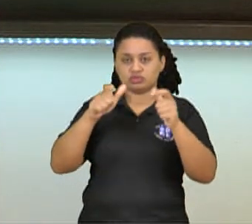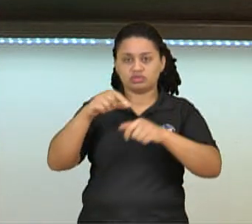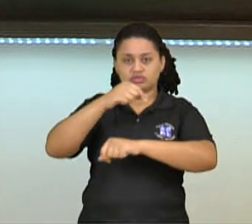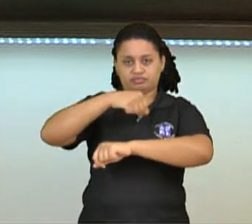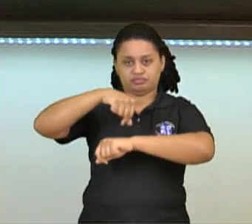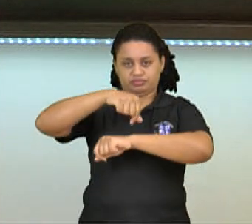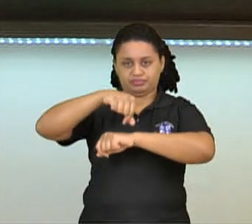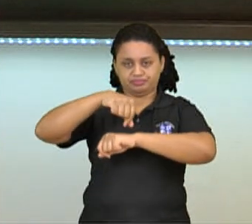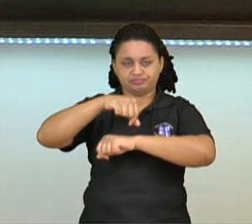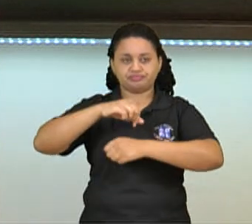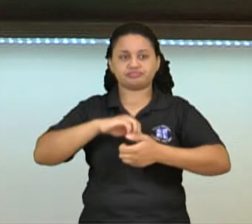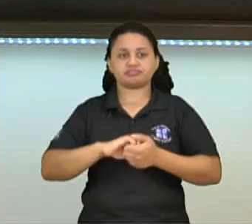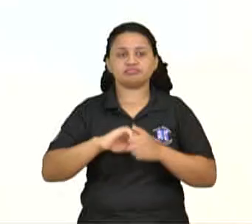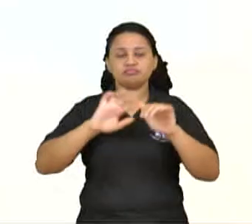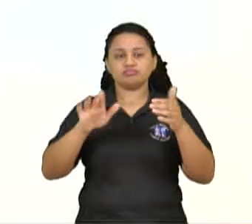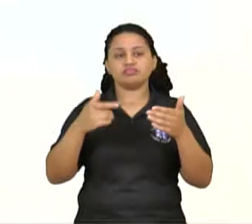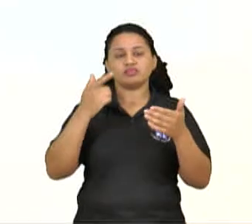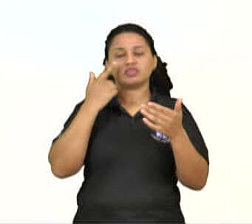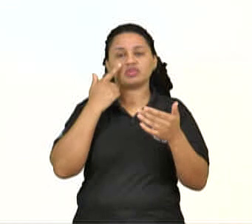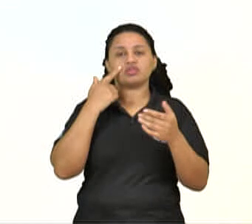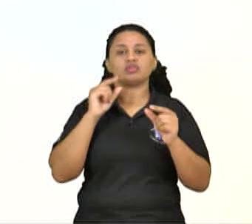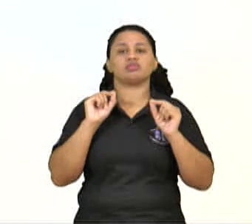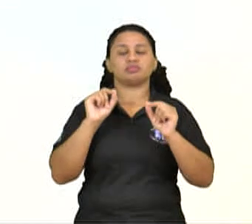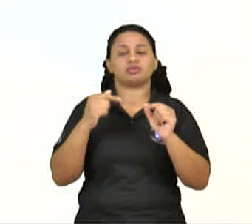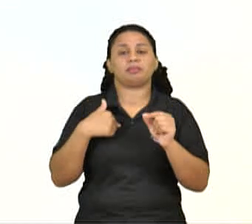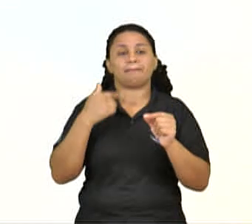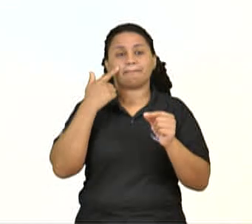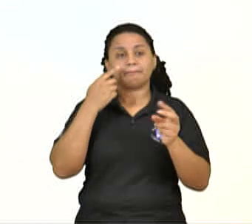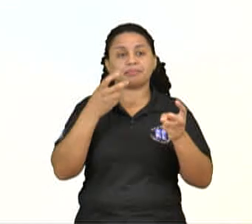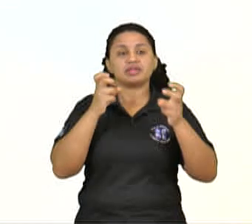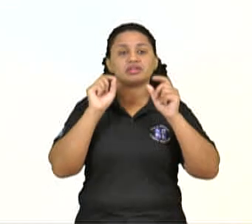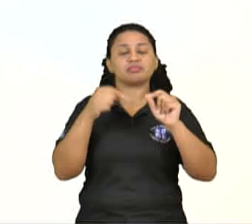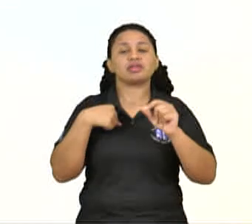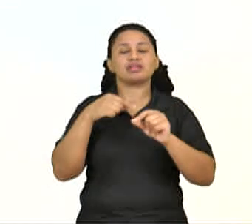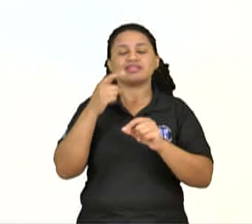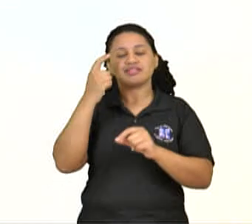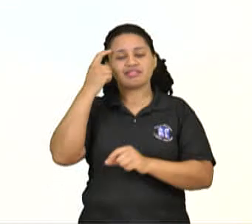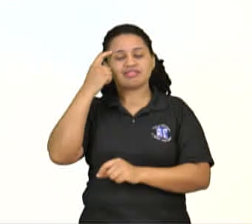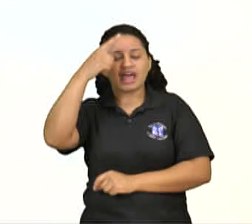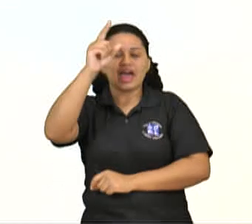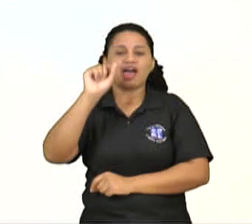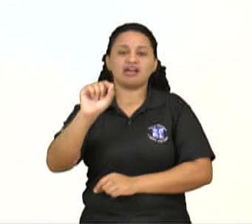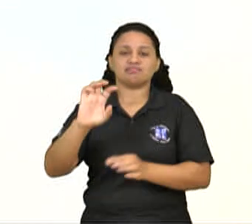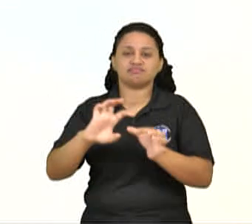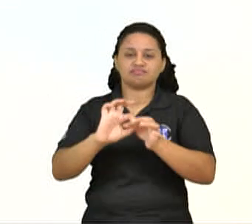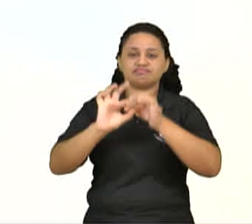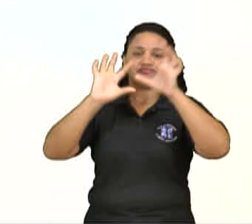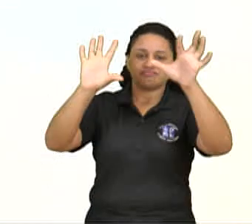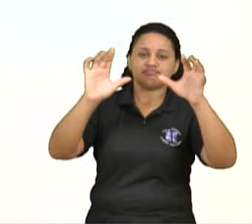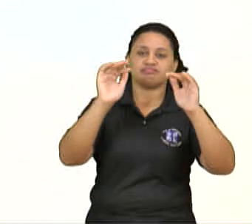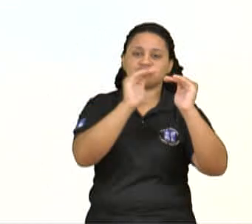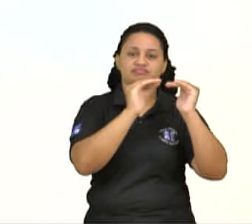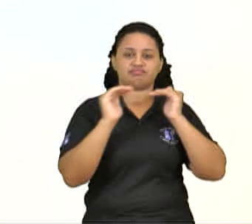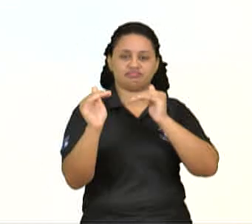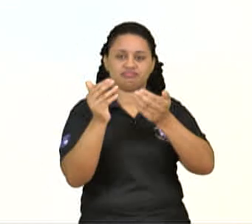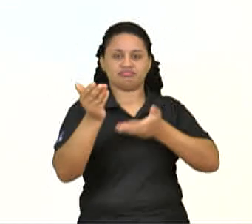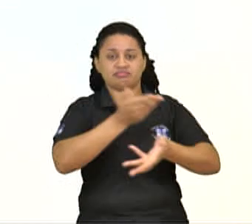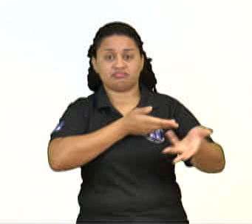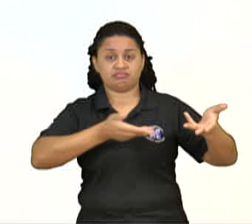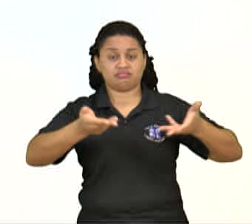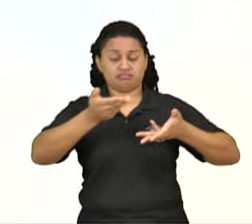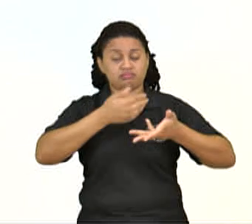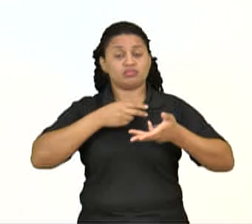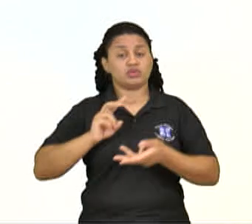Bom, nós vimos, né, a gente vai ver aqui que esse ideal de liberdade, de igualdade, de fraternidade, ele